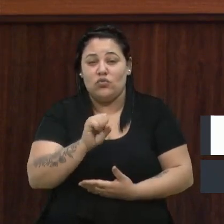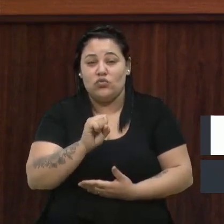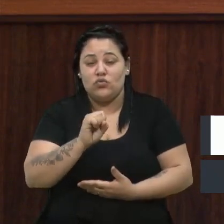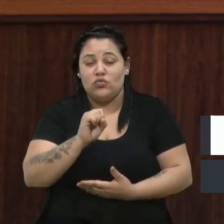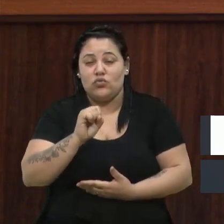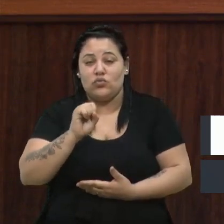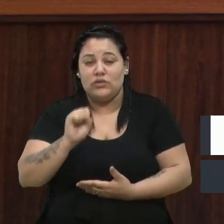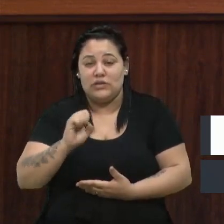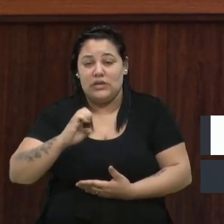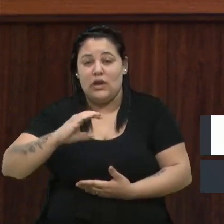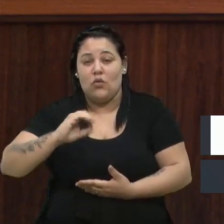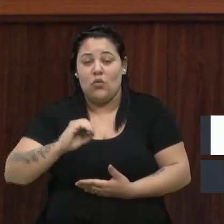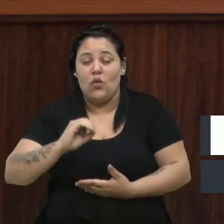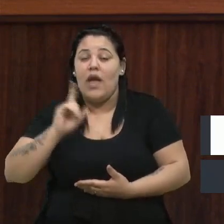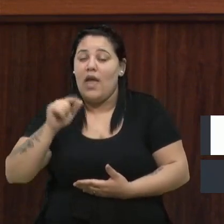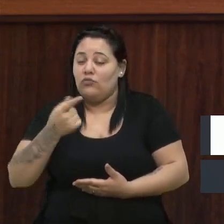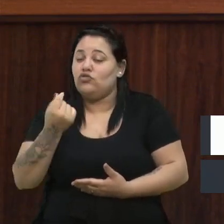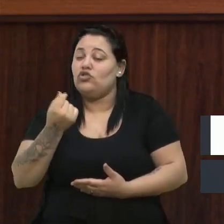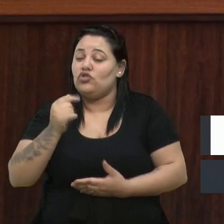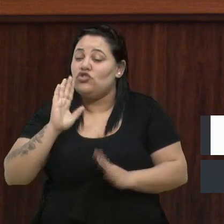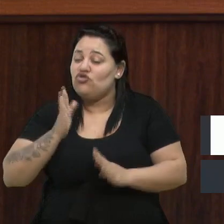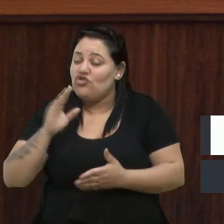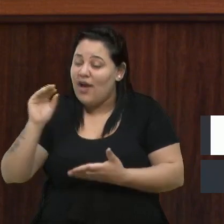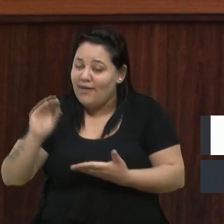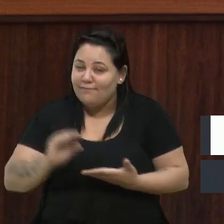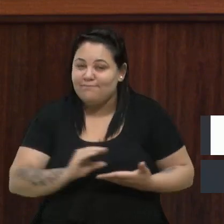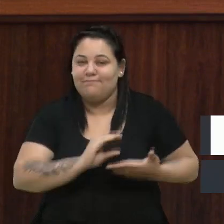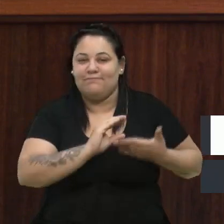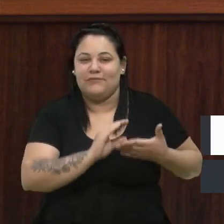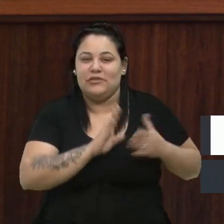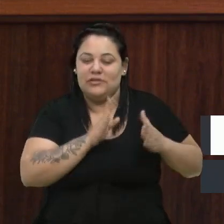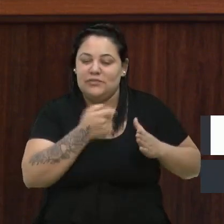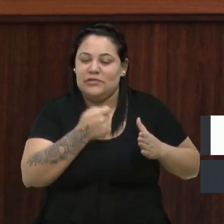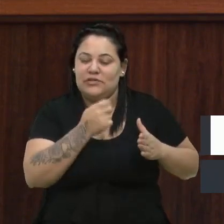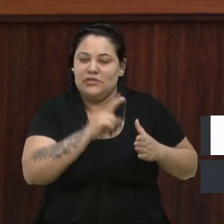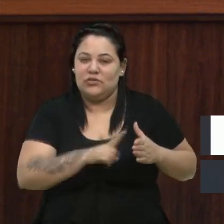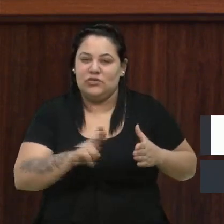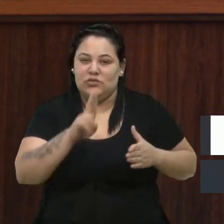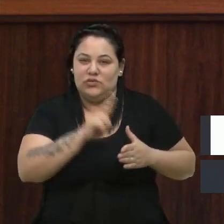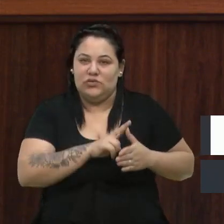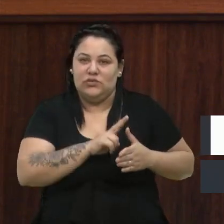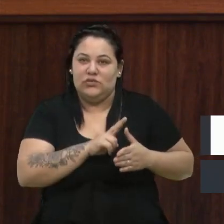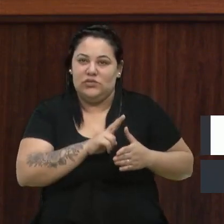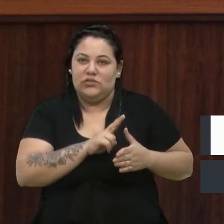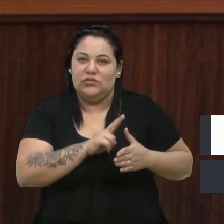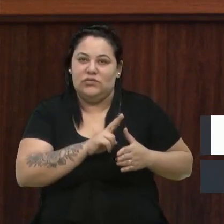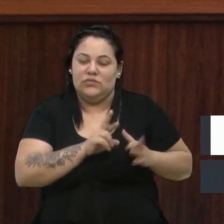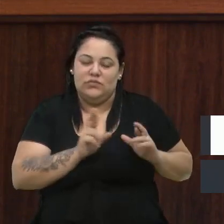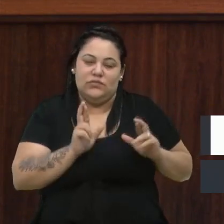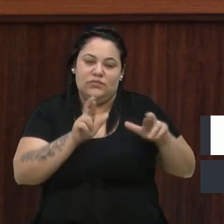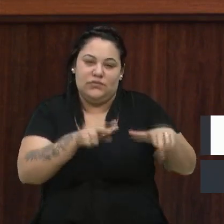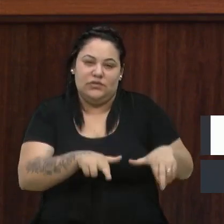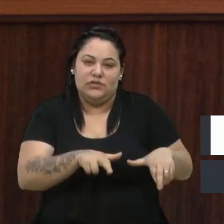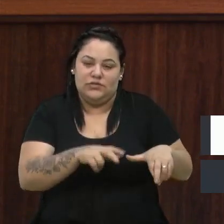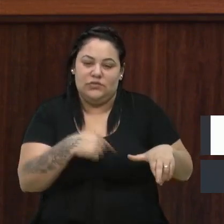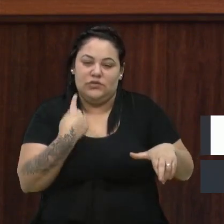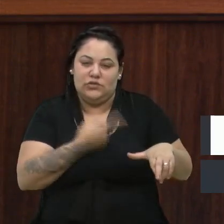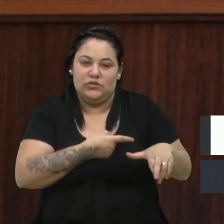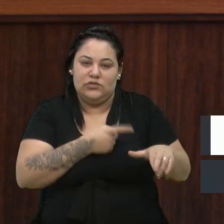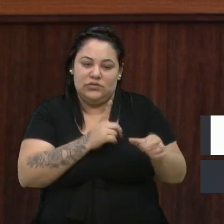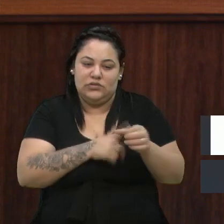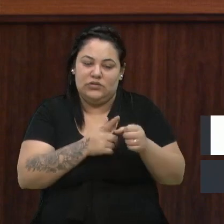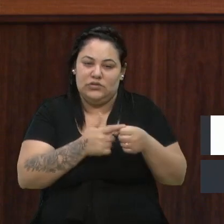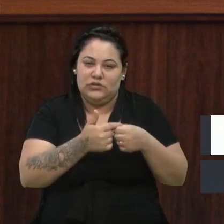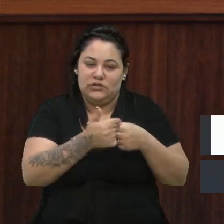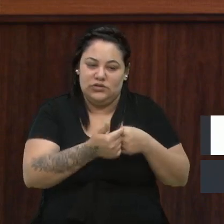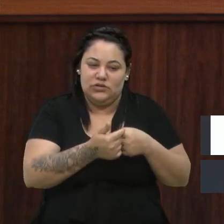emenda que já existe e que precisa ser investida numa região da nossa cidade que